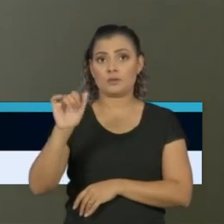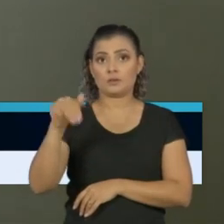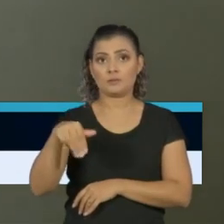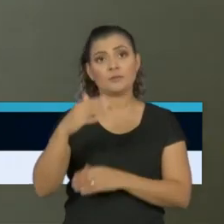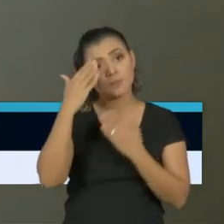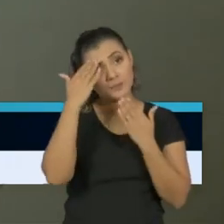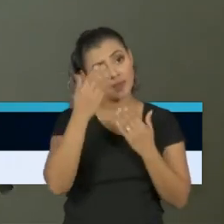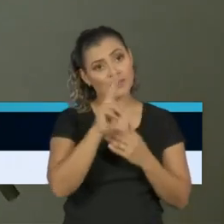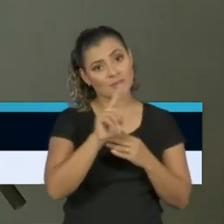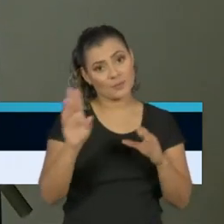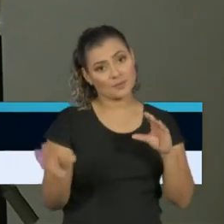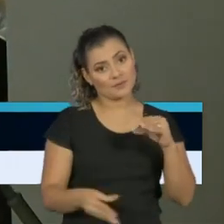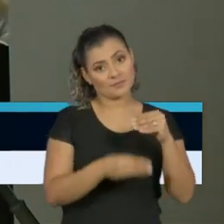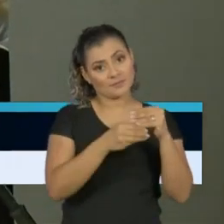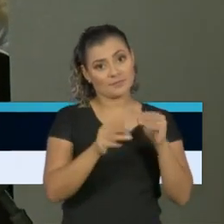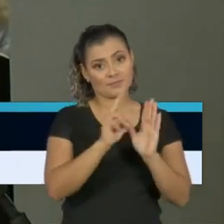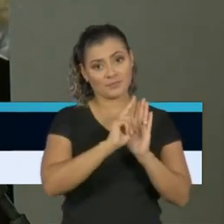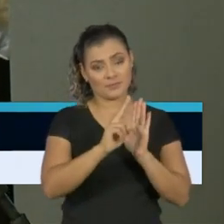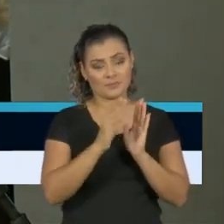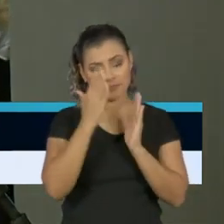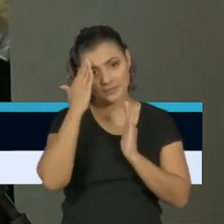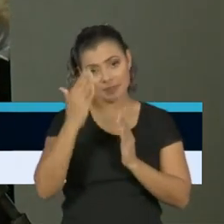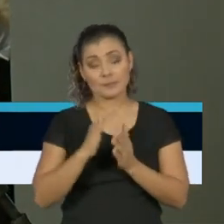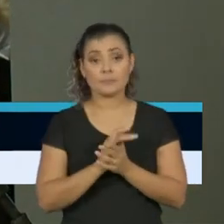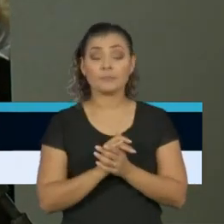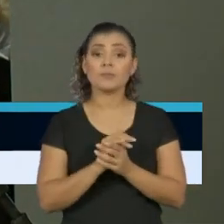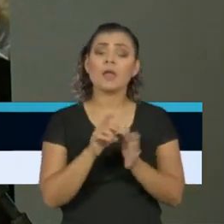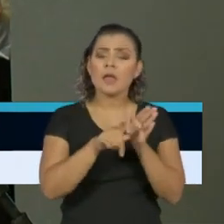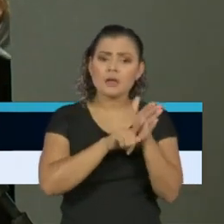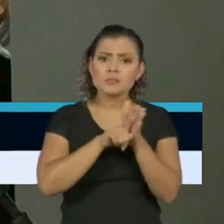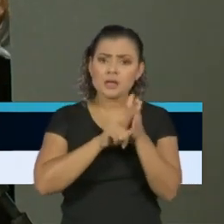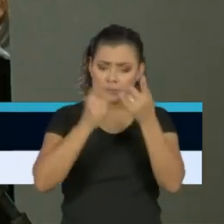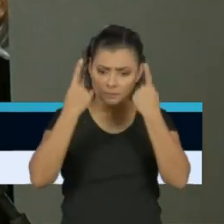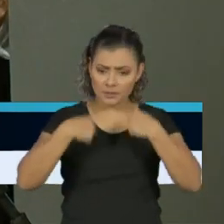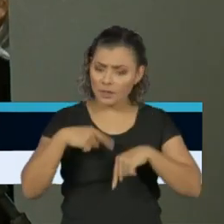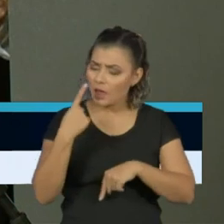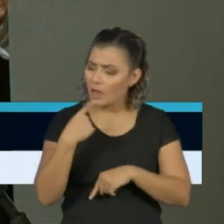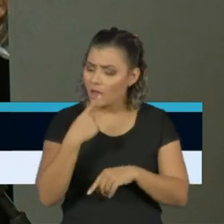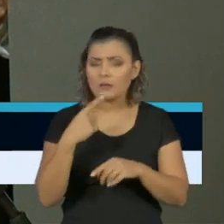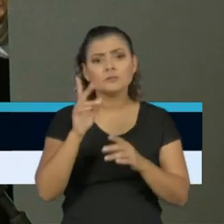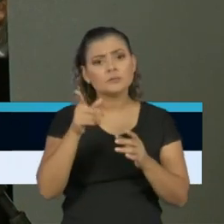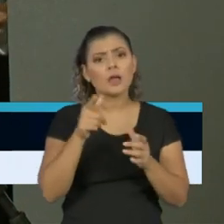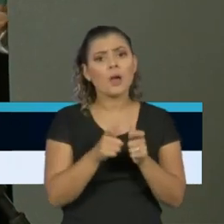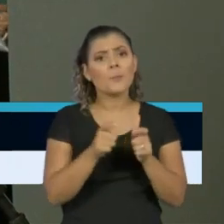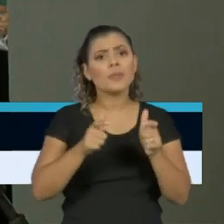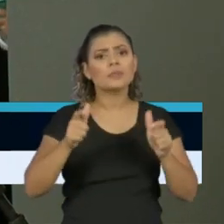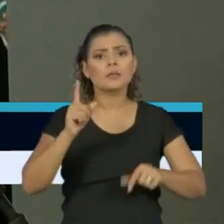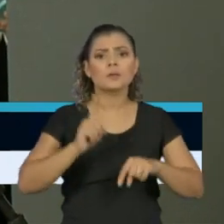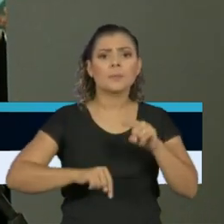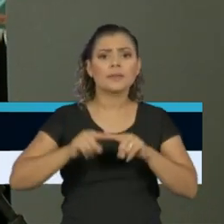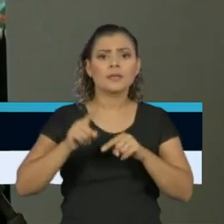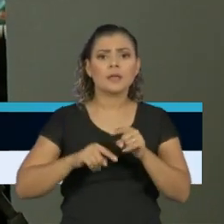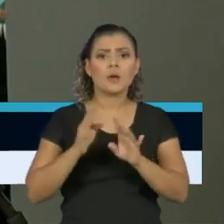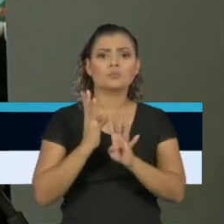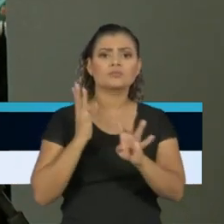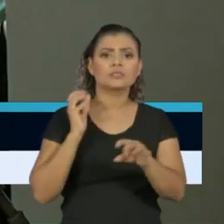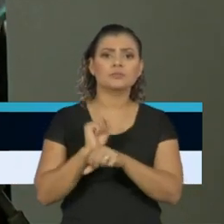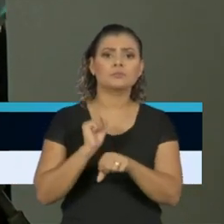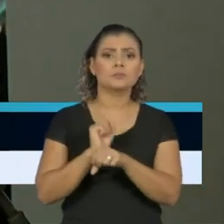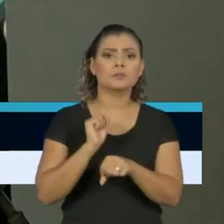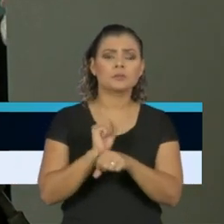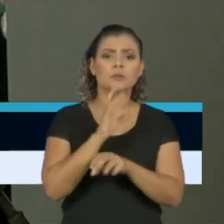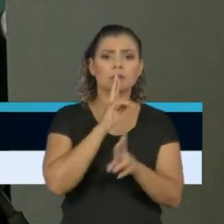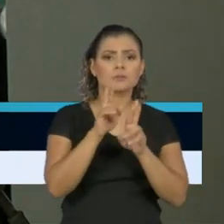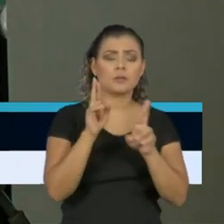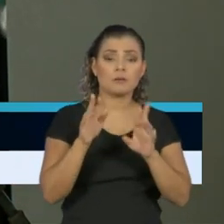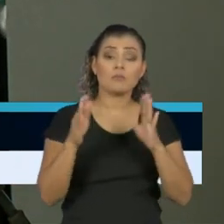lista. Sobre os exames ainda, nós temos a informação de que está aumentando, a quantidade de exame na fila. Agora